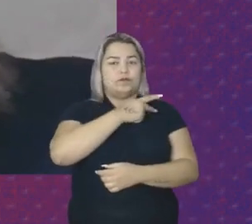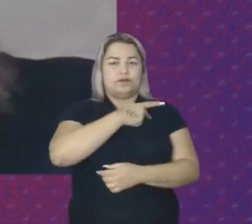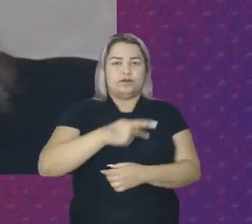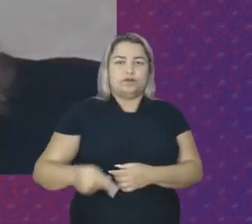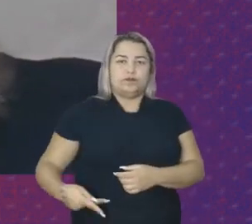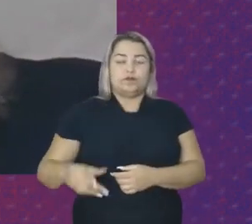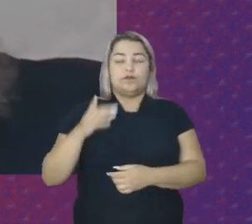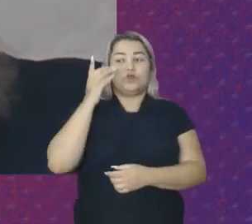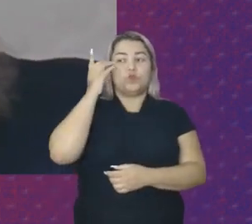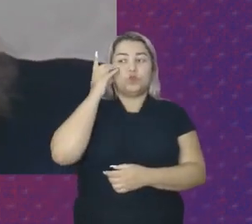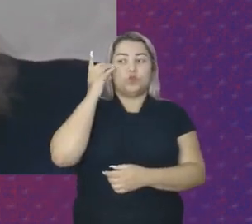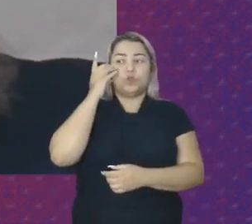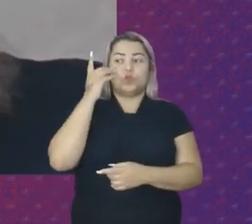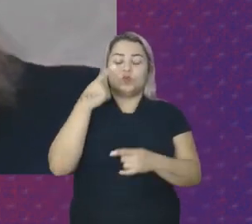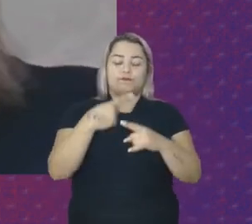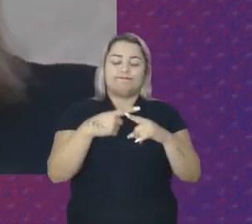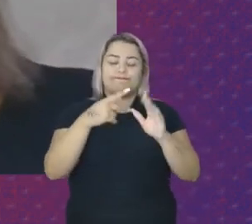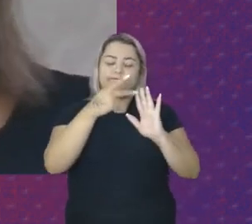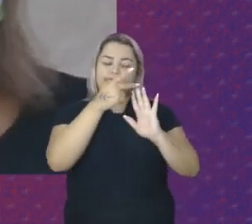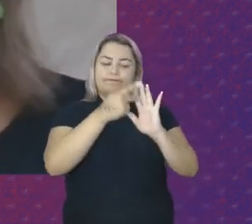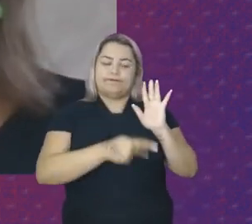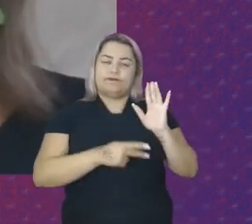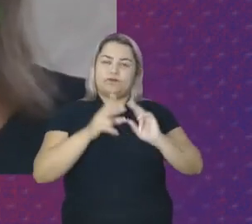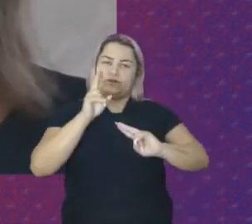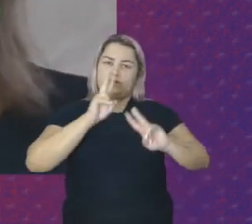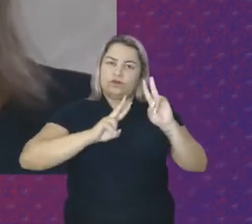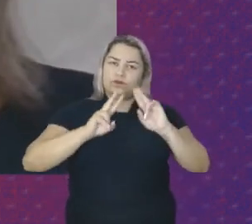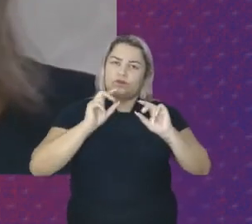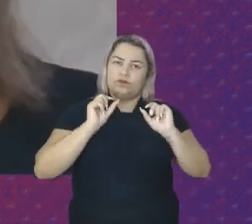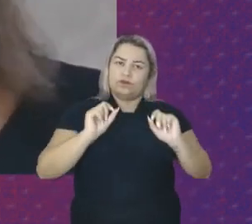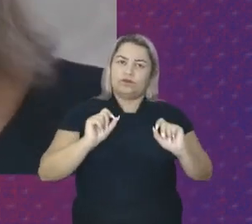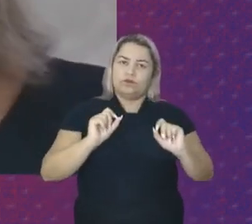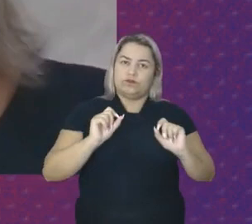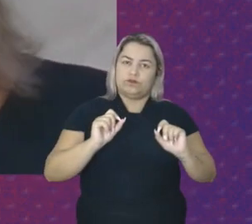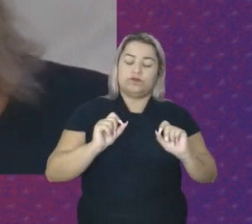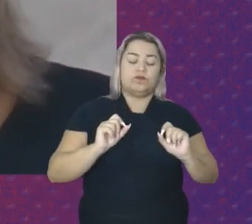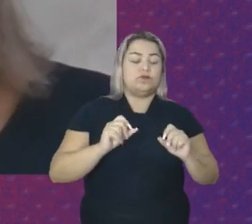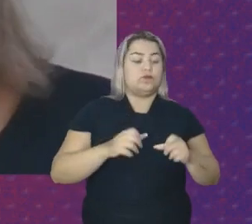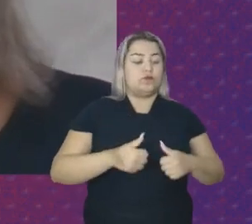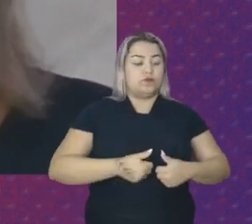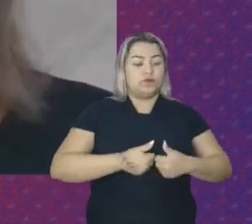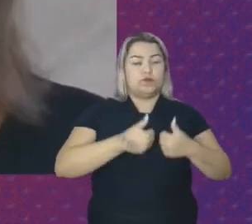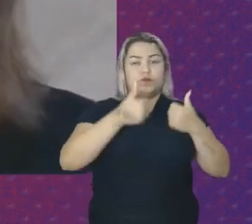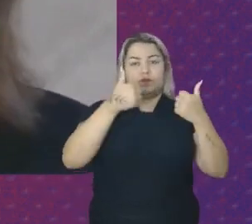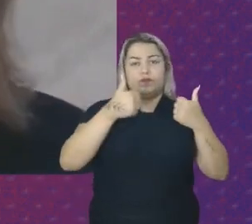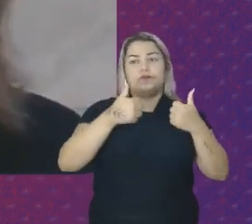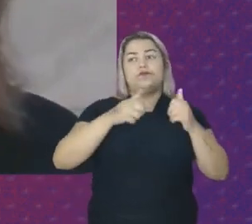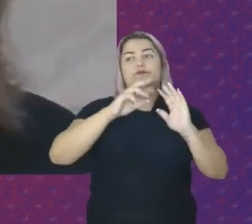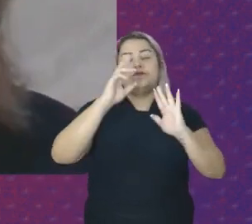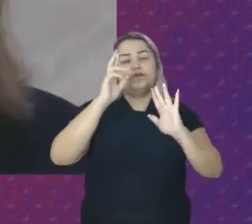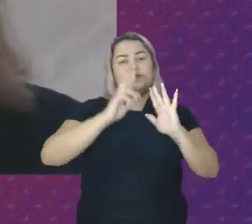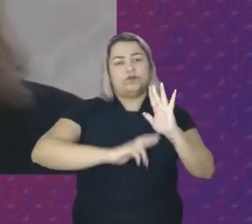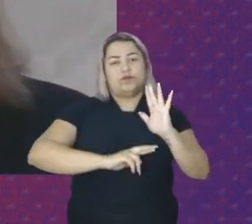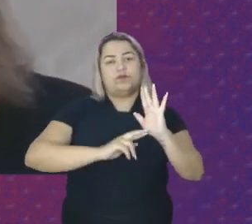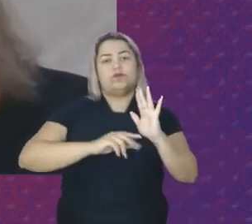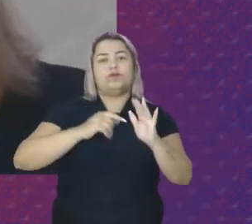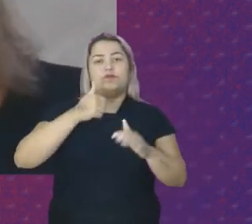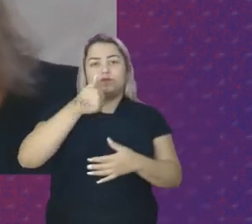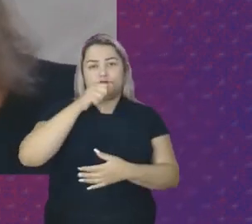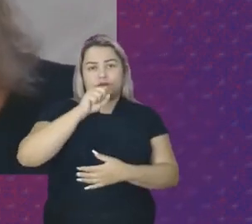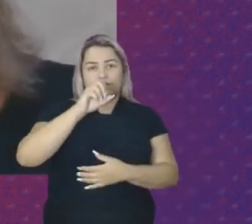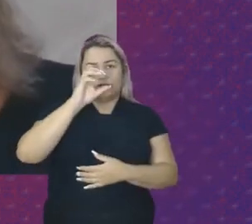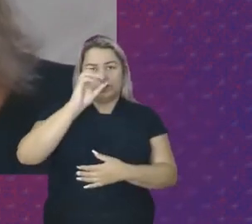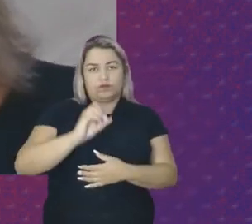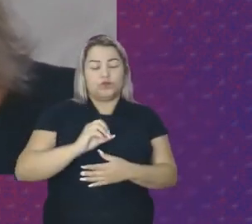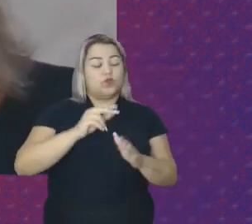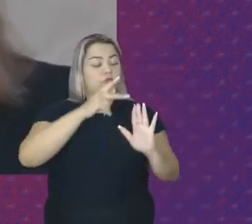que esse projeto previa? Bom, além do aperfeiçoamento e regulamentação do Disque 180,